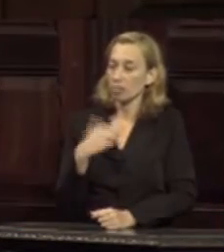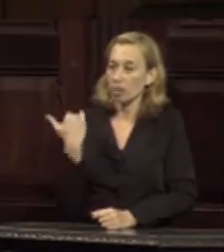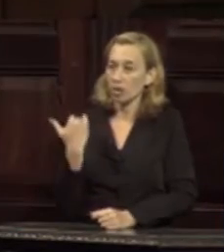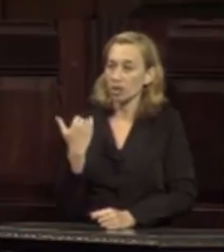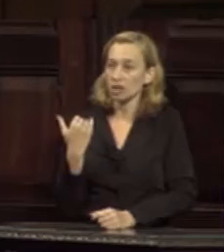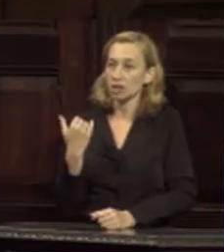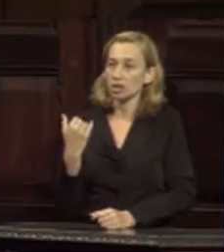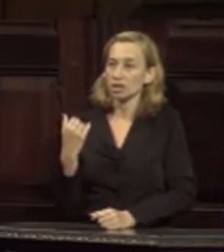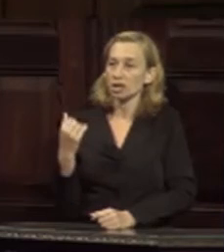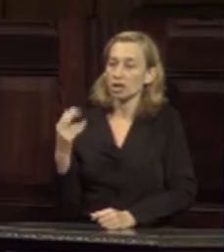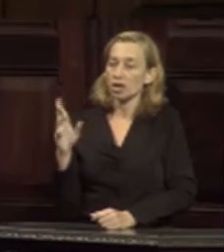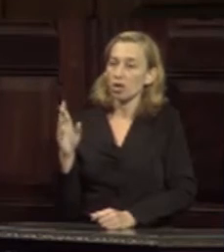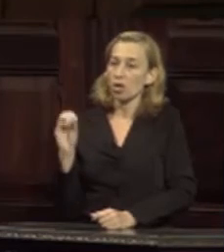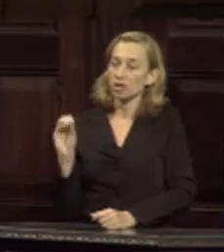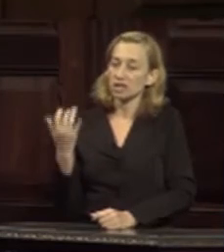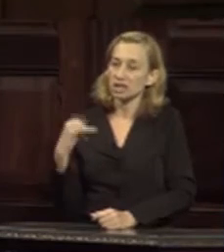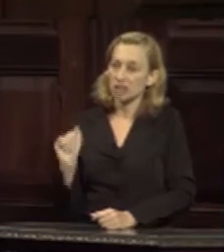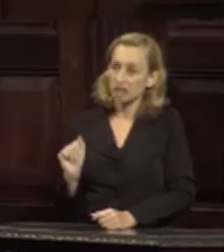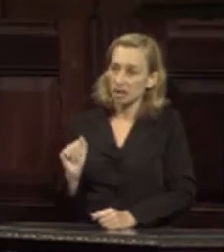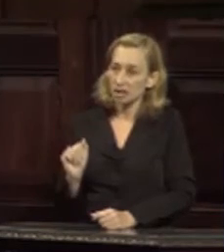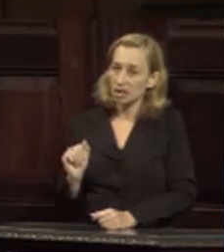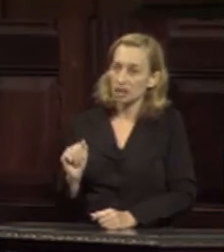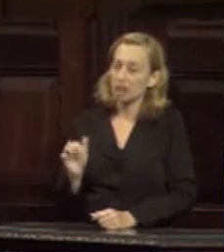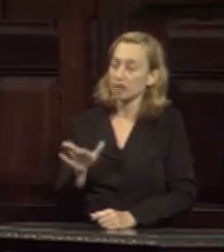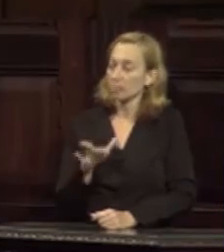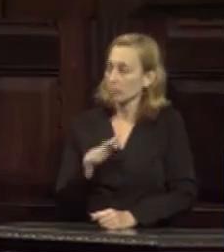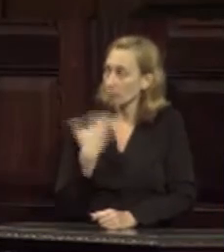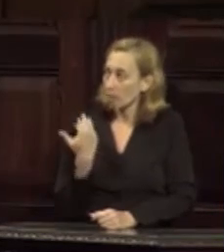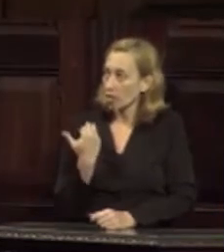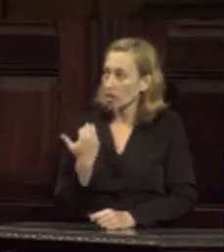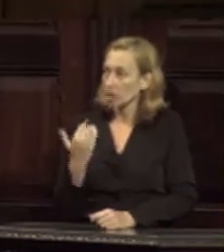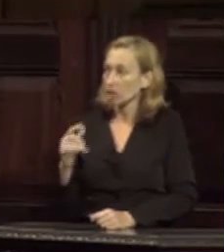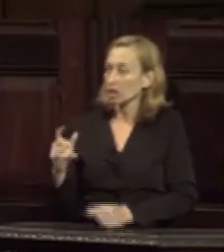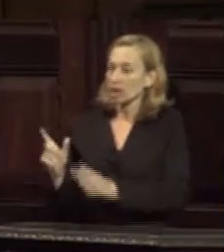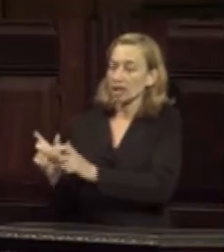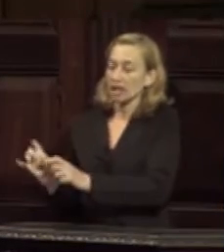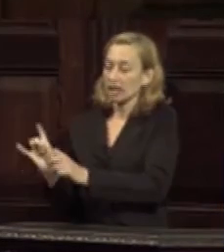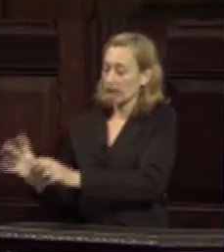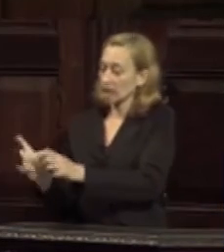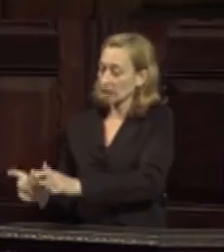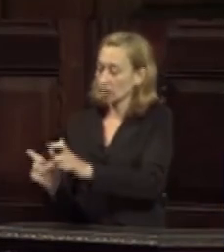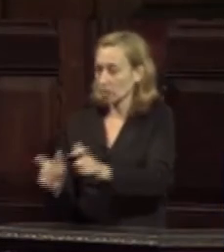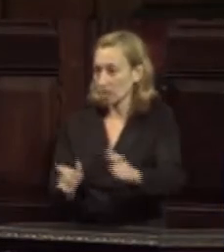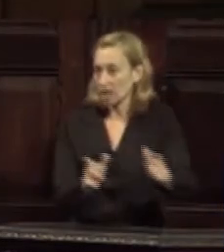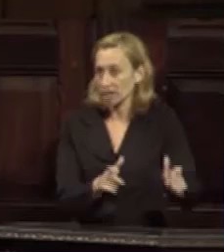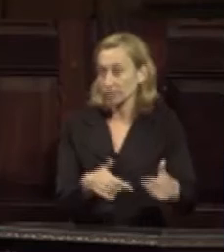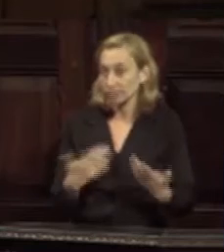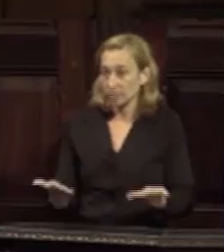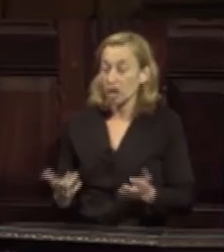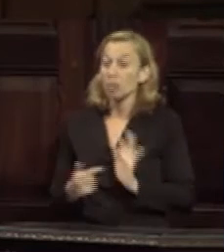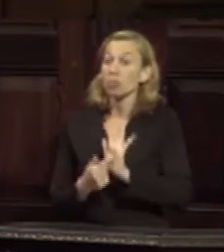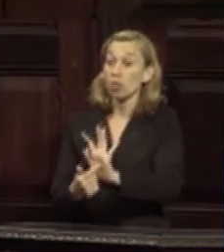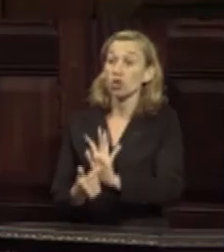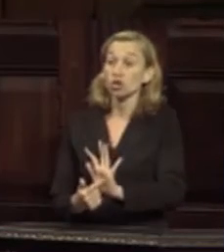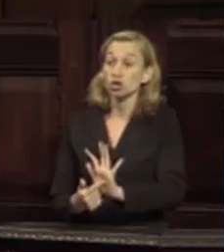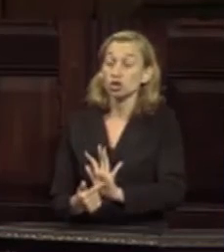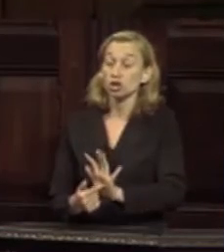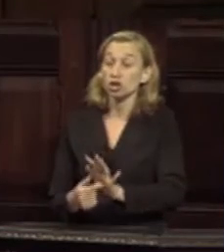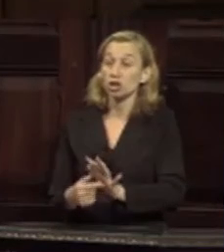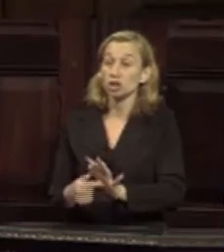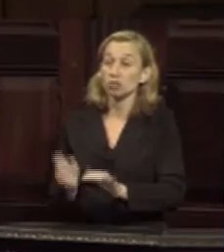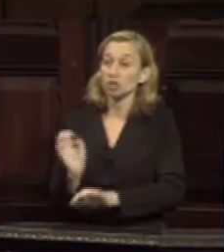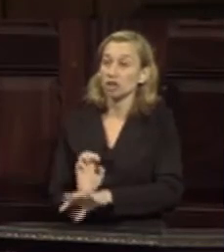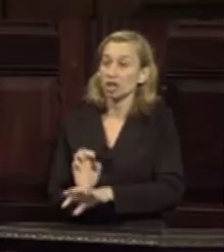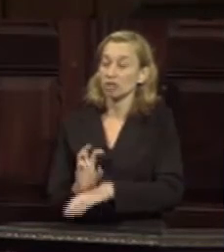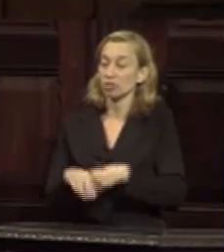cidade está ameaçada, está vulnerável a essa criminalidade que está aí. Isso é crime